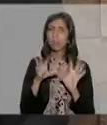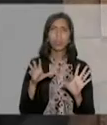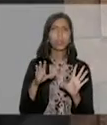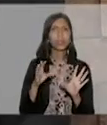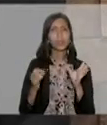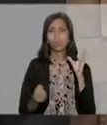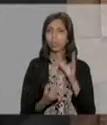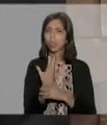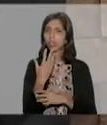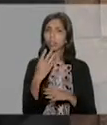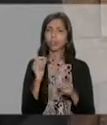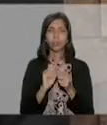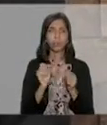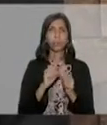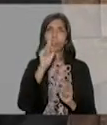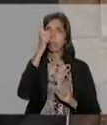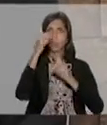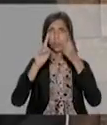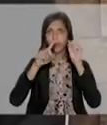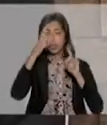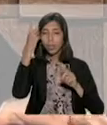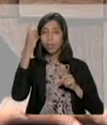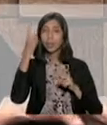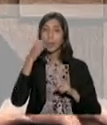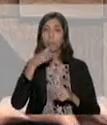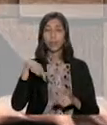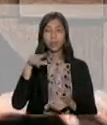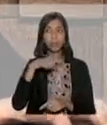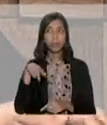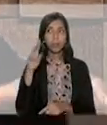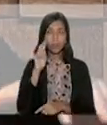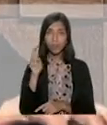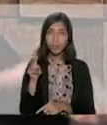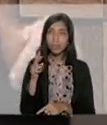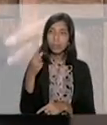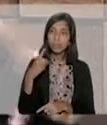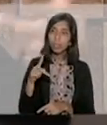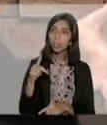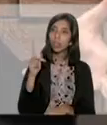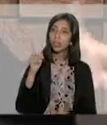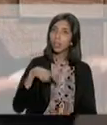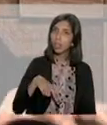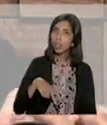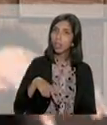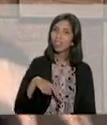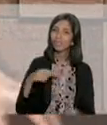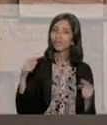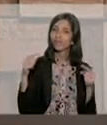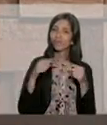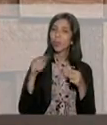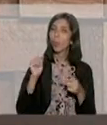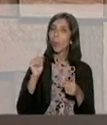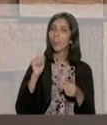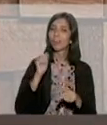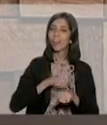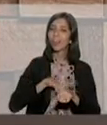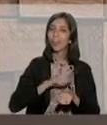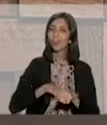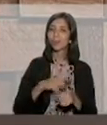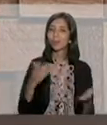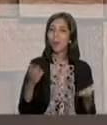tinham liberdade de criação? Tínhamos. Mas quando a gente identificou que a questão ética que ela colocava não cabia mais